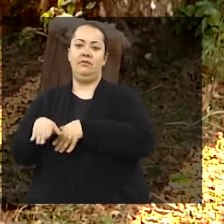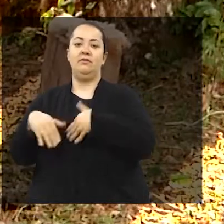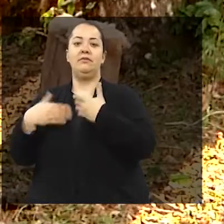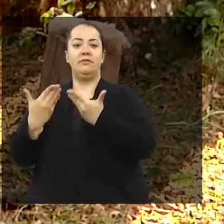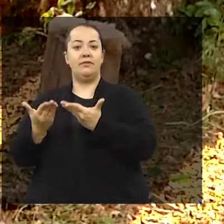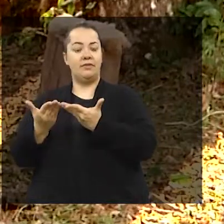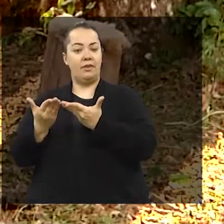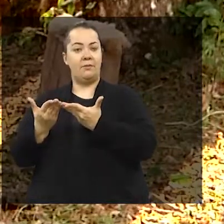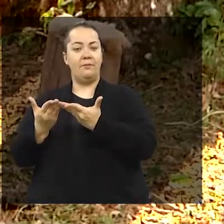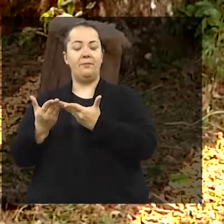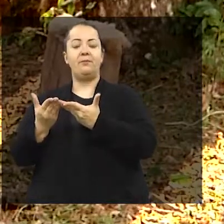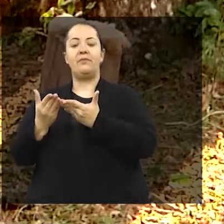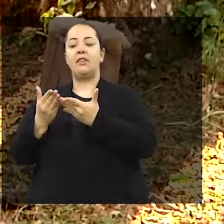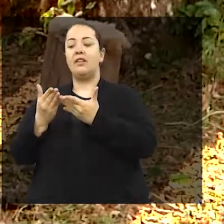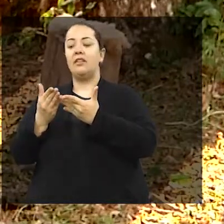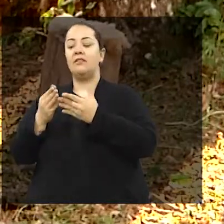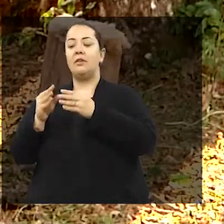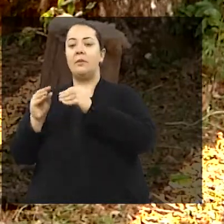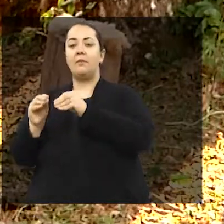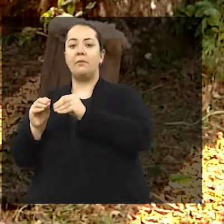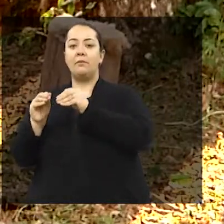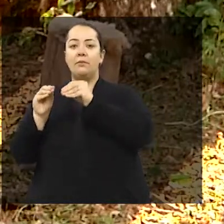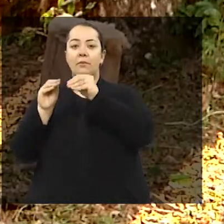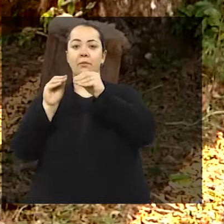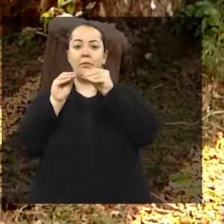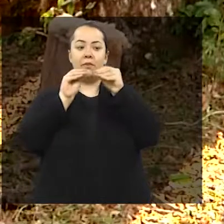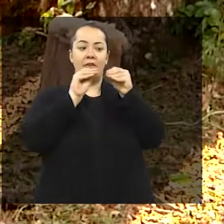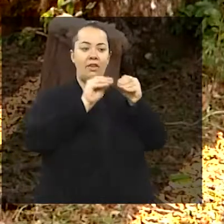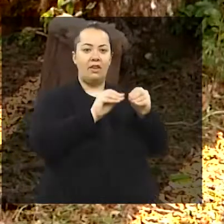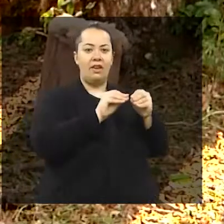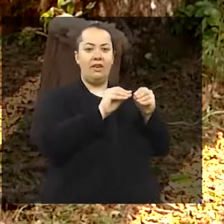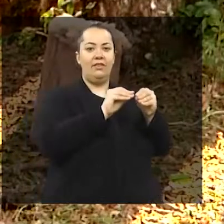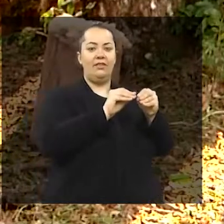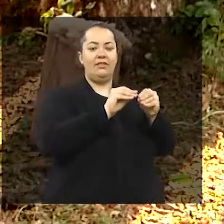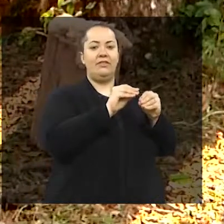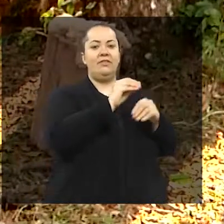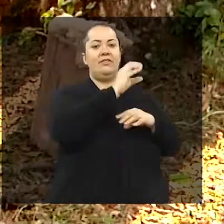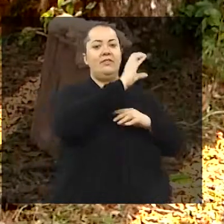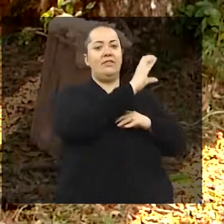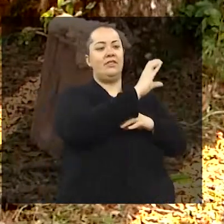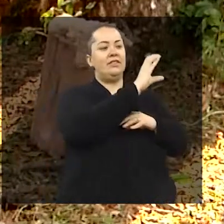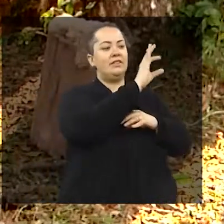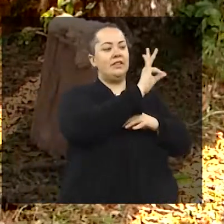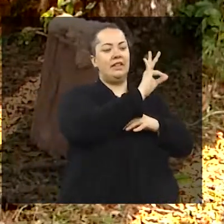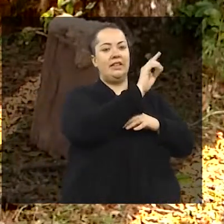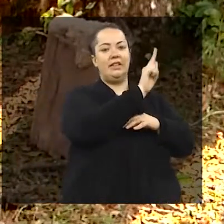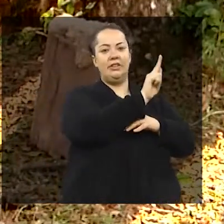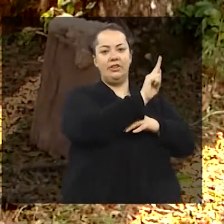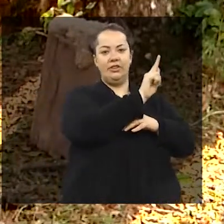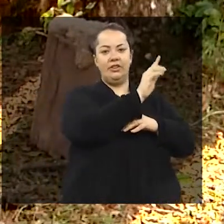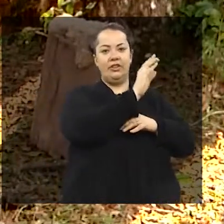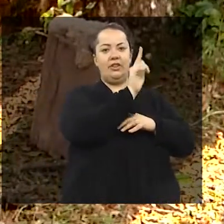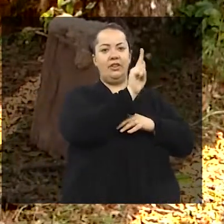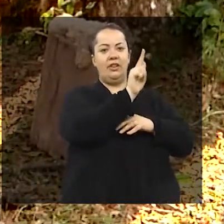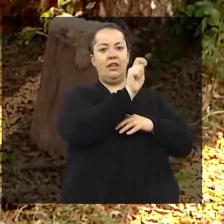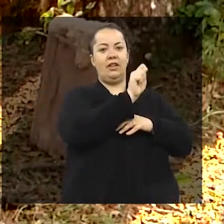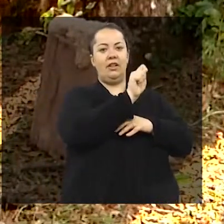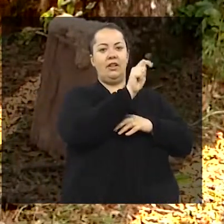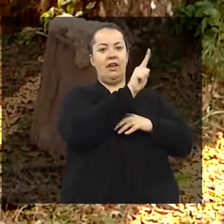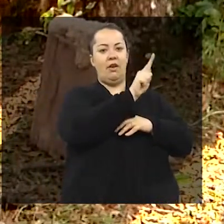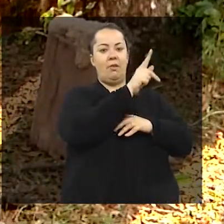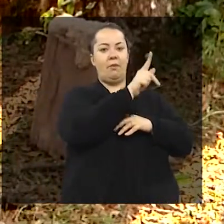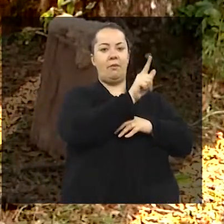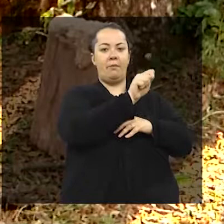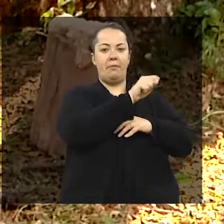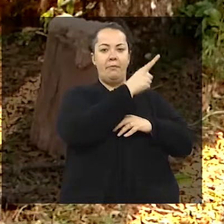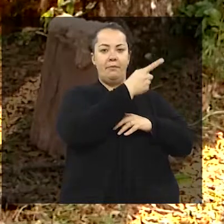voltaram a ser no CTG Galpão Campeiro que era a entidade da época, a única entidade que tinha na época lá